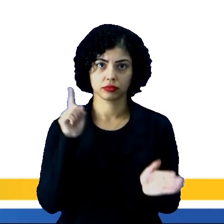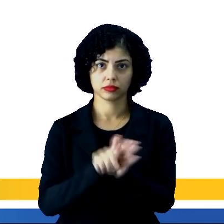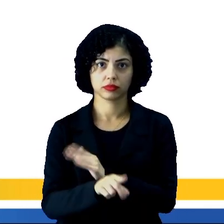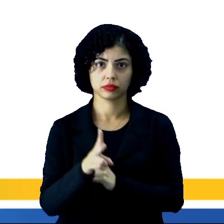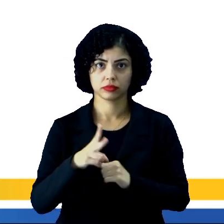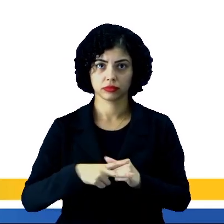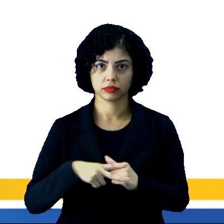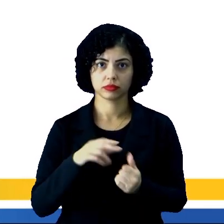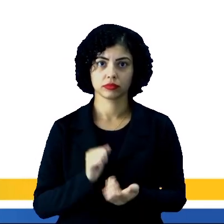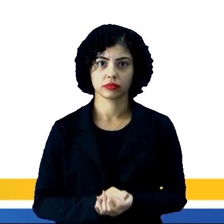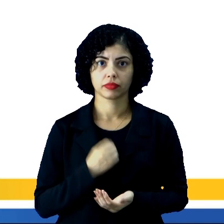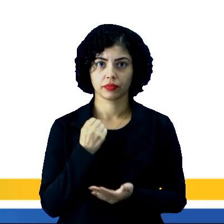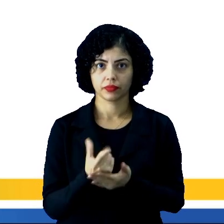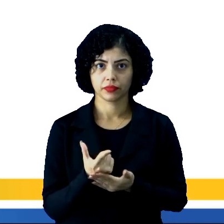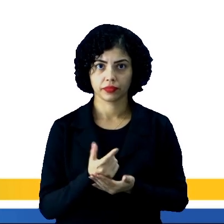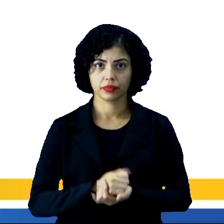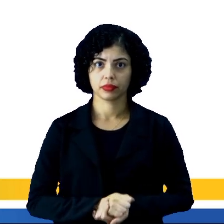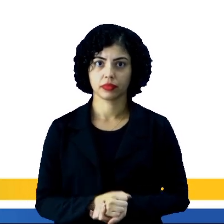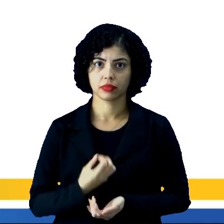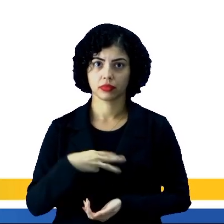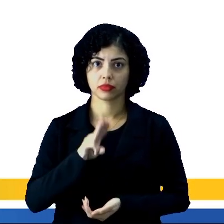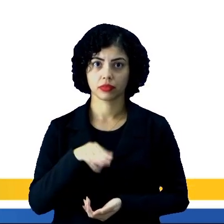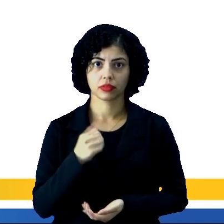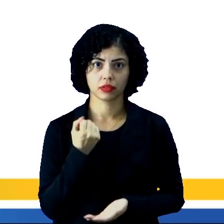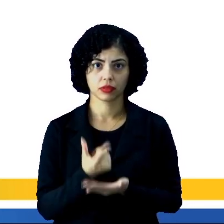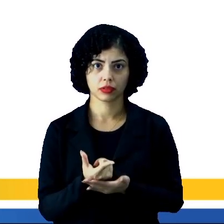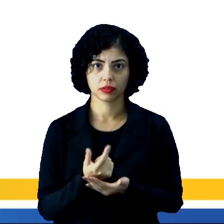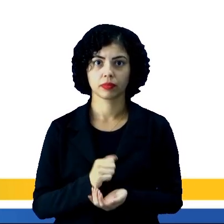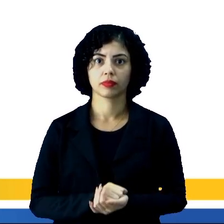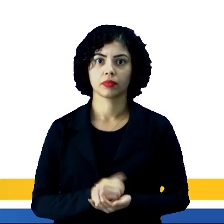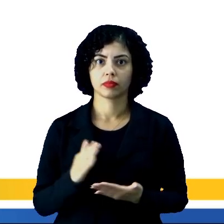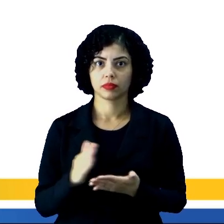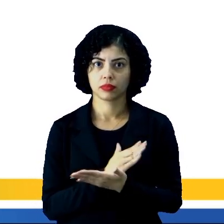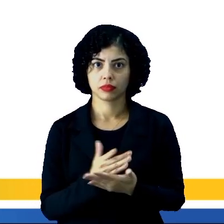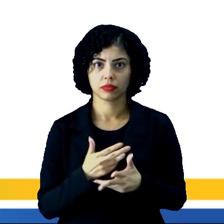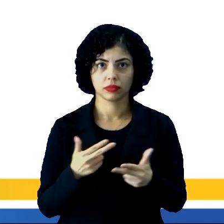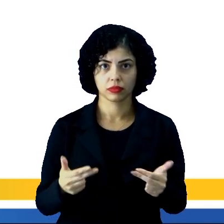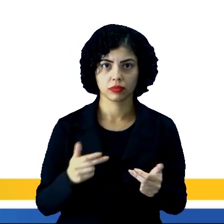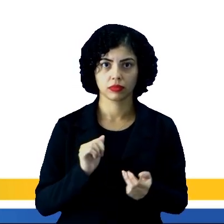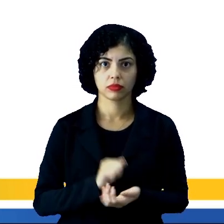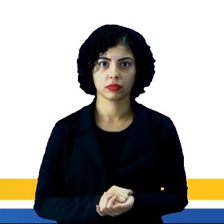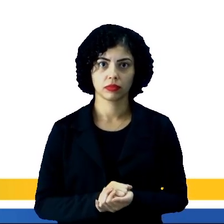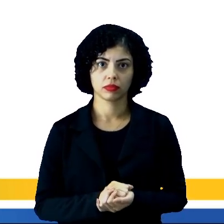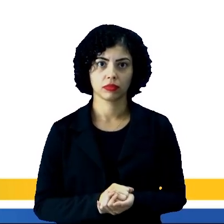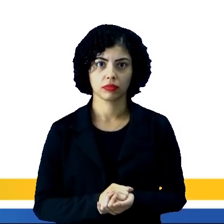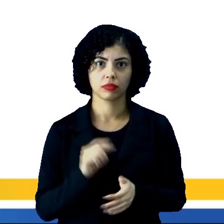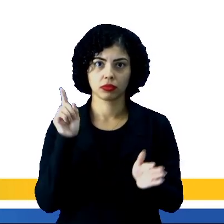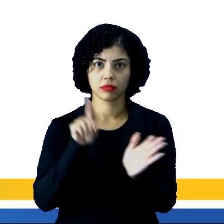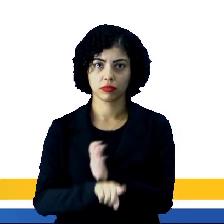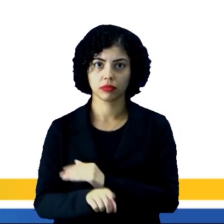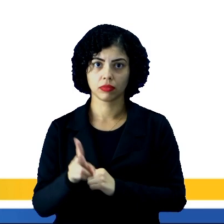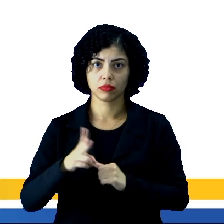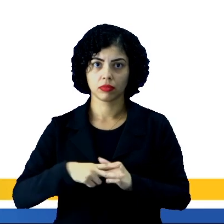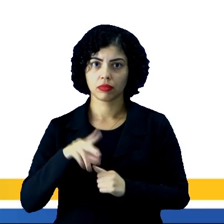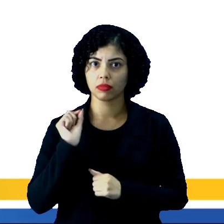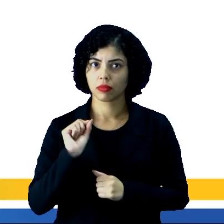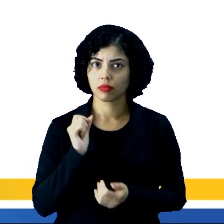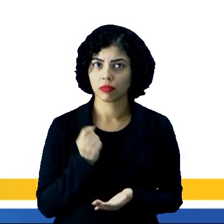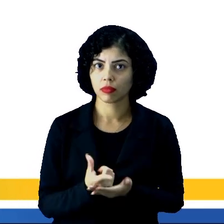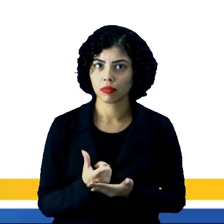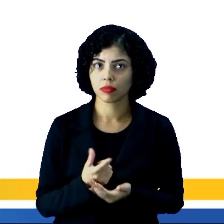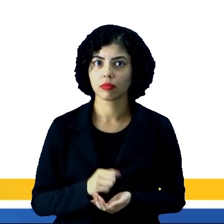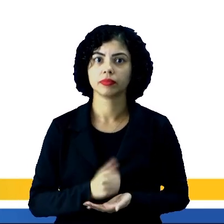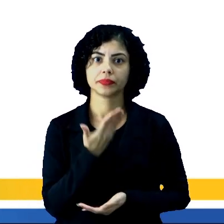porque o verbo ali é comprar Quem compra compra alguma coisa aí eu pergunto para o velho compra o quê